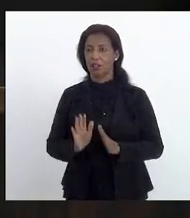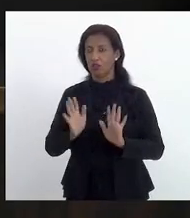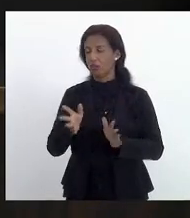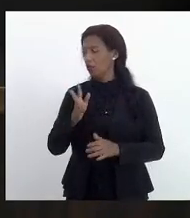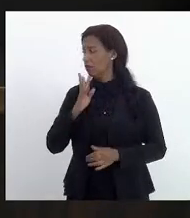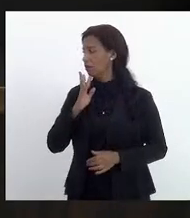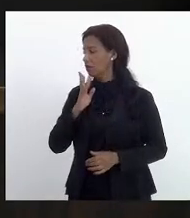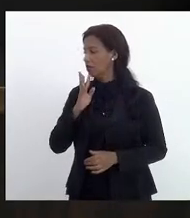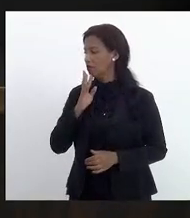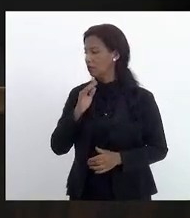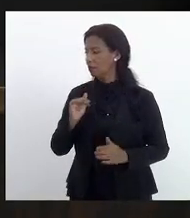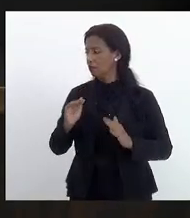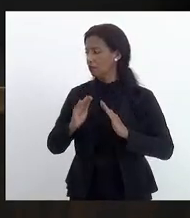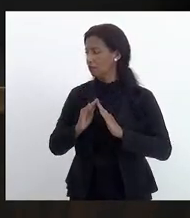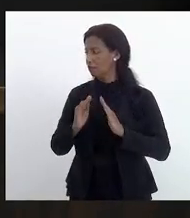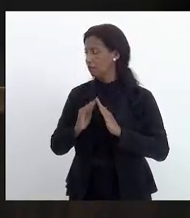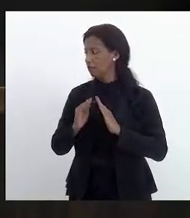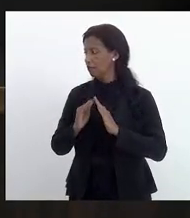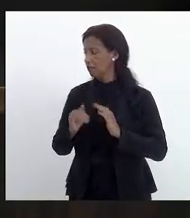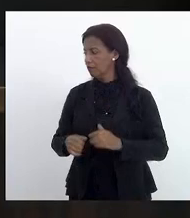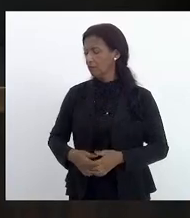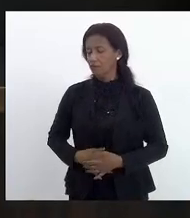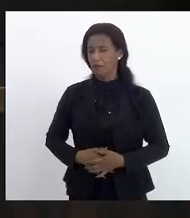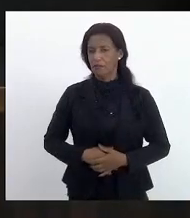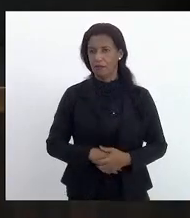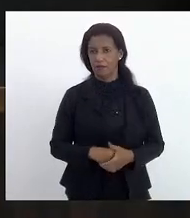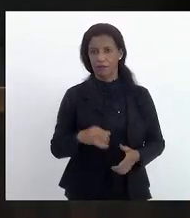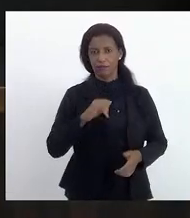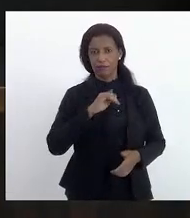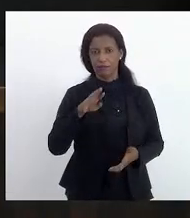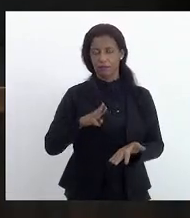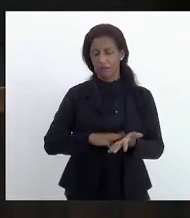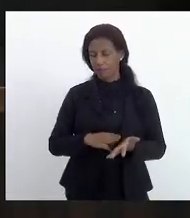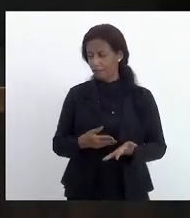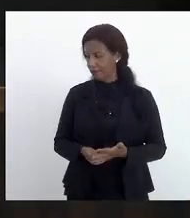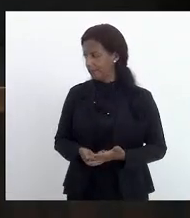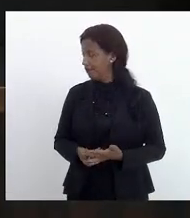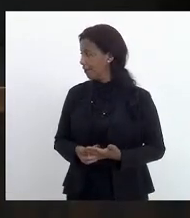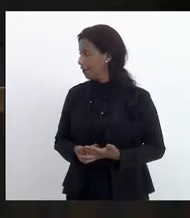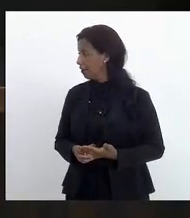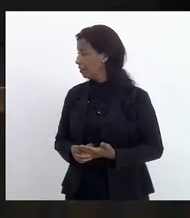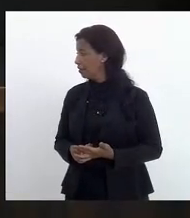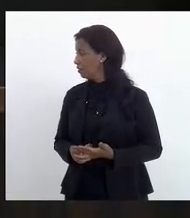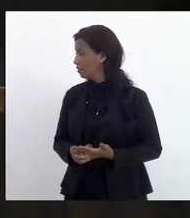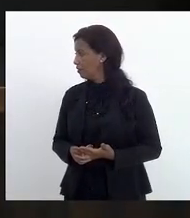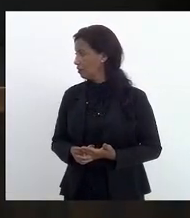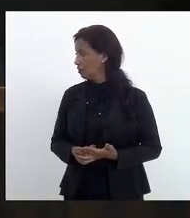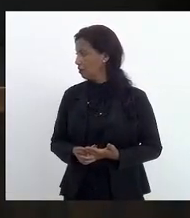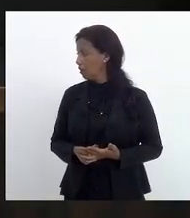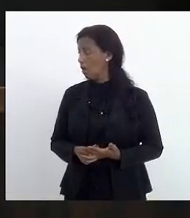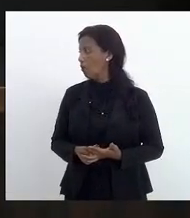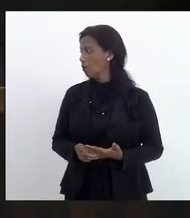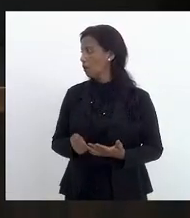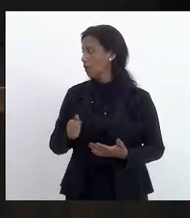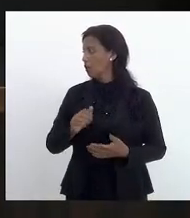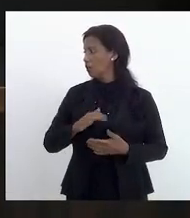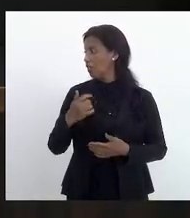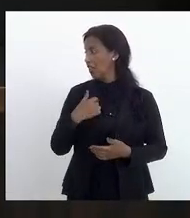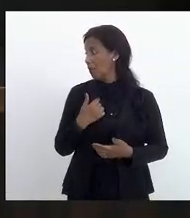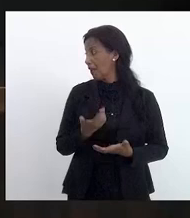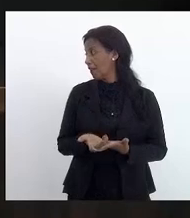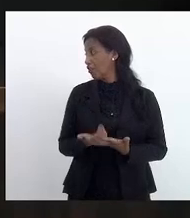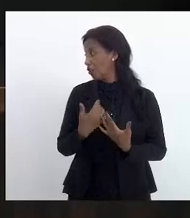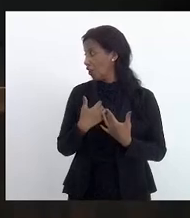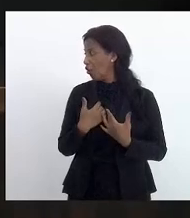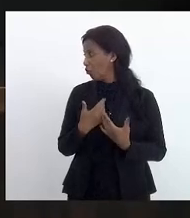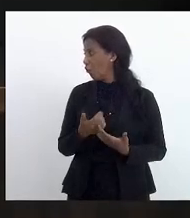conhece a casa, daqui a pouco vem um parlamentar e apresenta uma emenda para estender o benefício a partir de 14, a partir